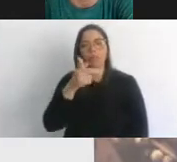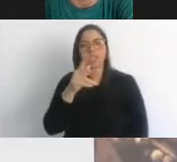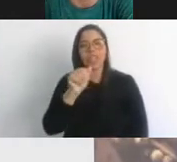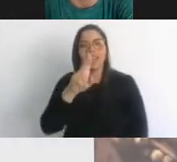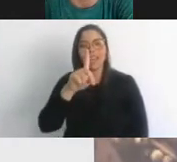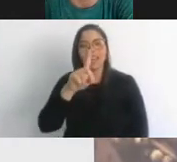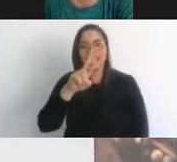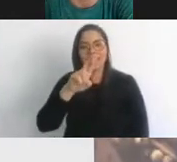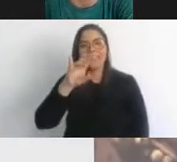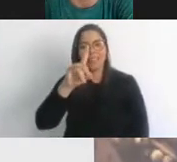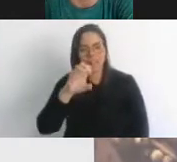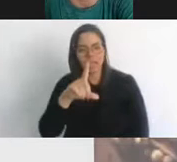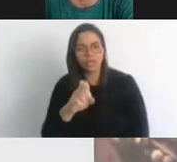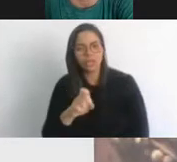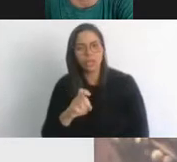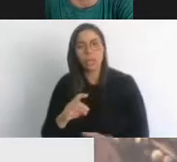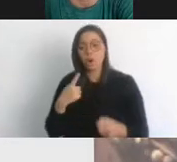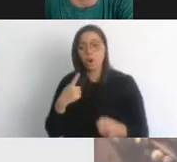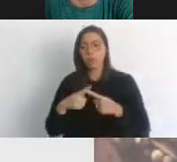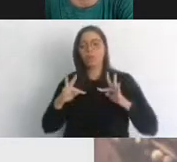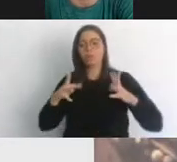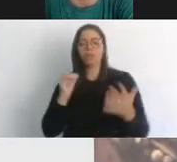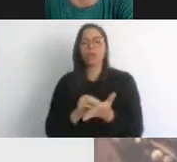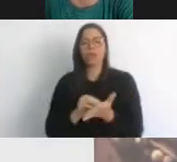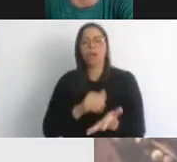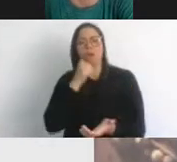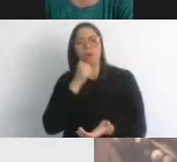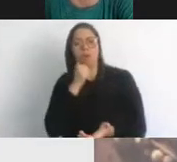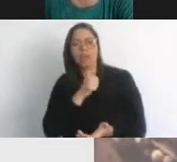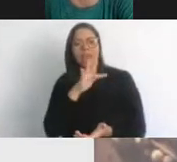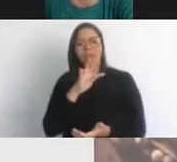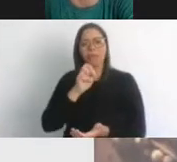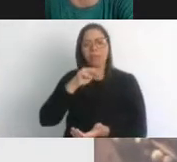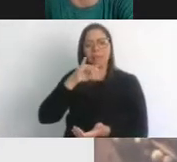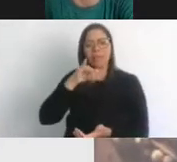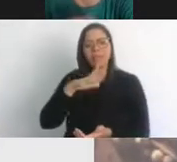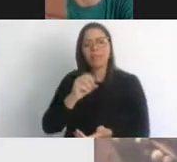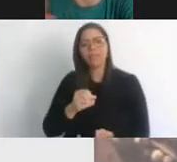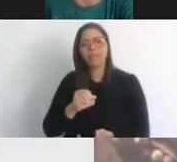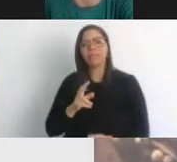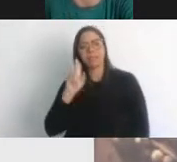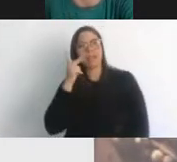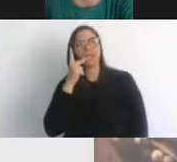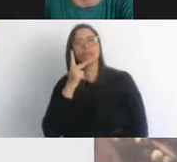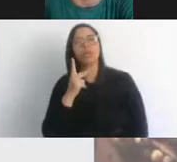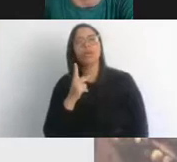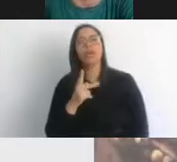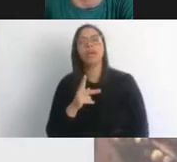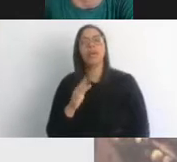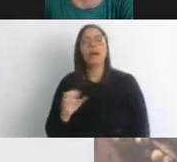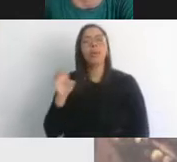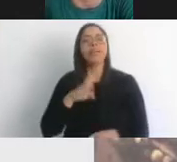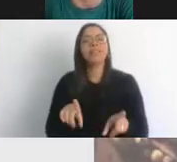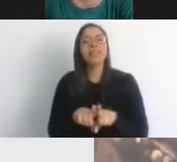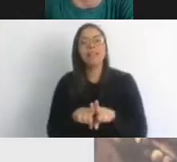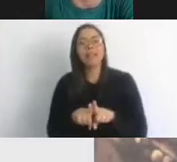conceito do que a gente vai colocar como mulher o feminino Ele sempre foi colocado é igual a história do poema e da poesia né Você